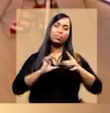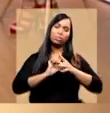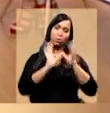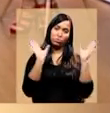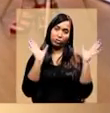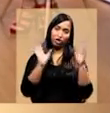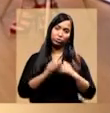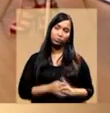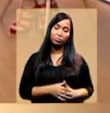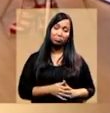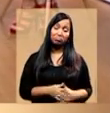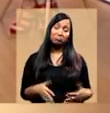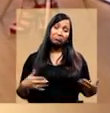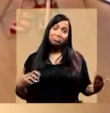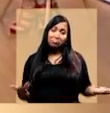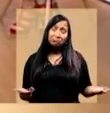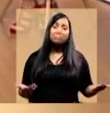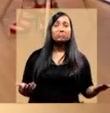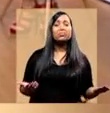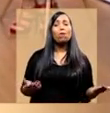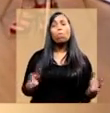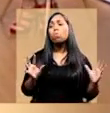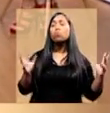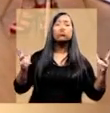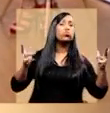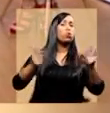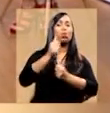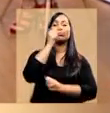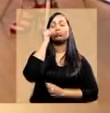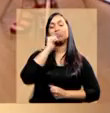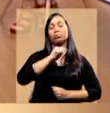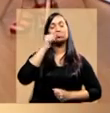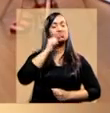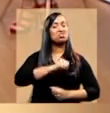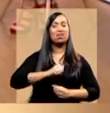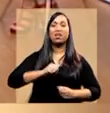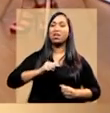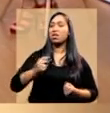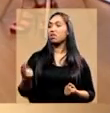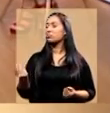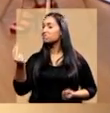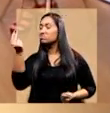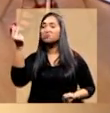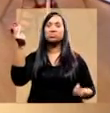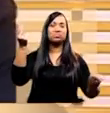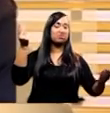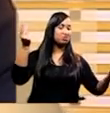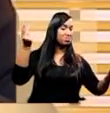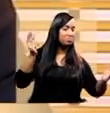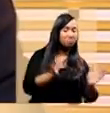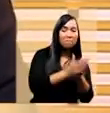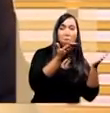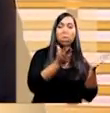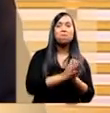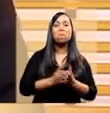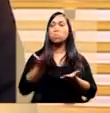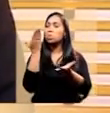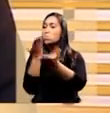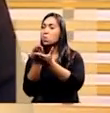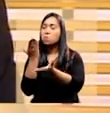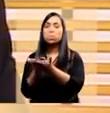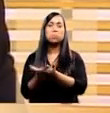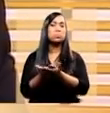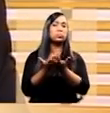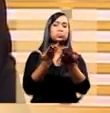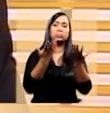democrática. Ela está para todas as mulheres, classes sociais, ou universitárias, ou de ensino médio. Essa